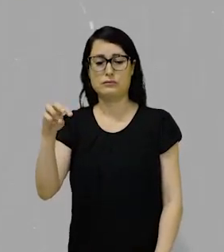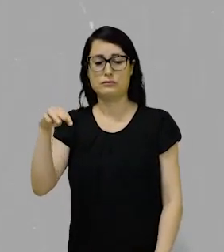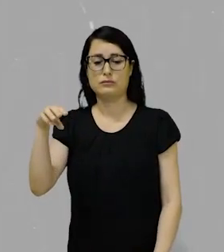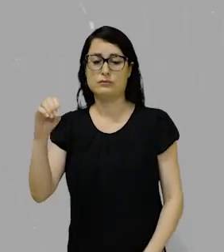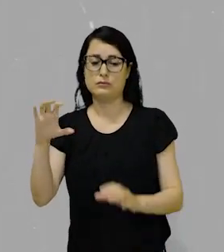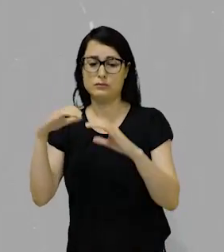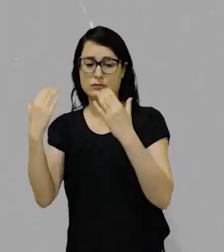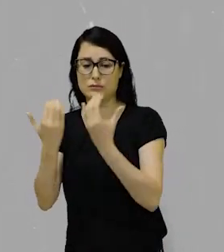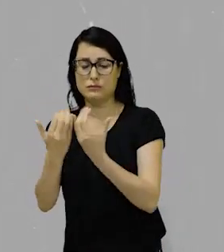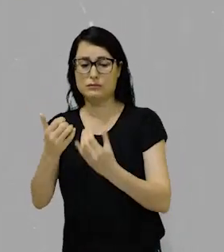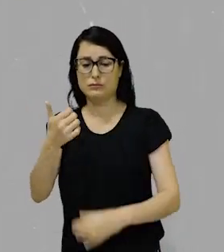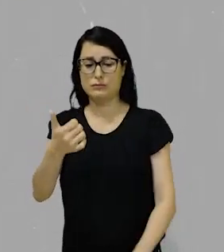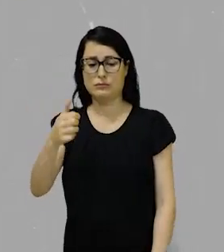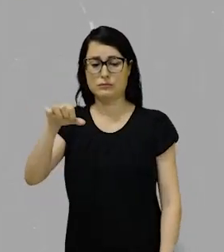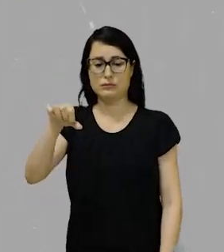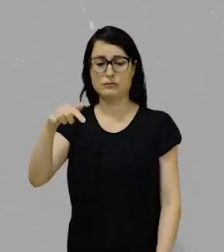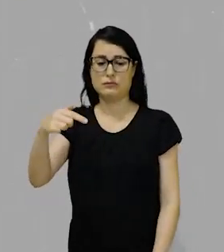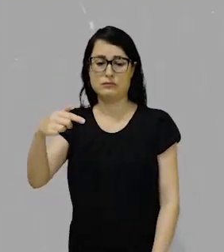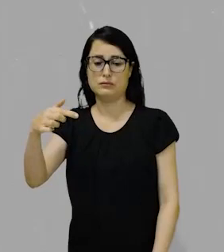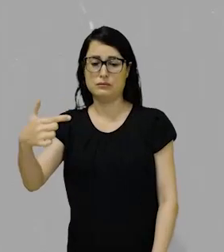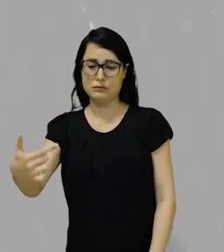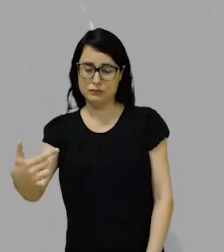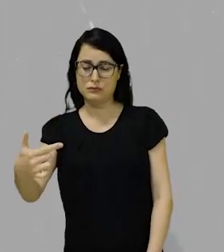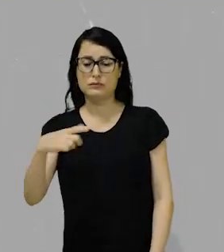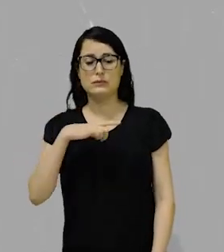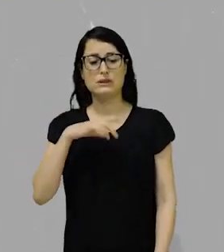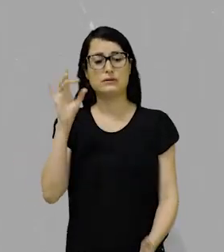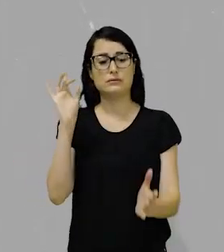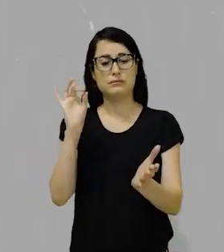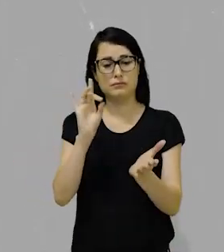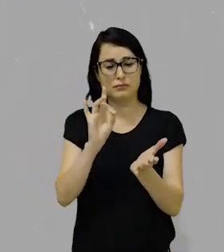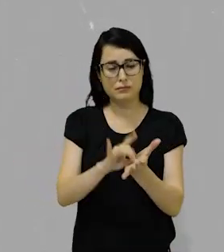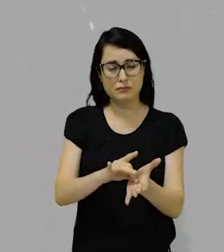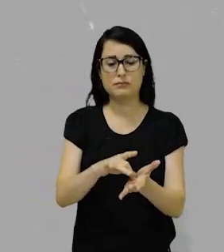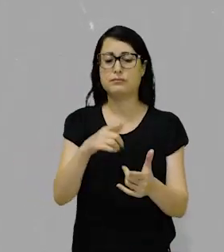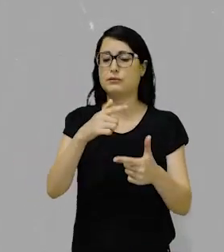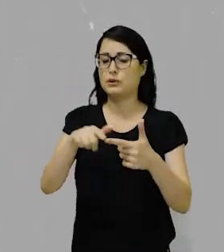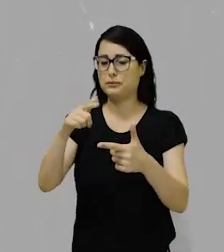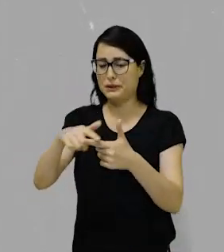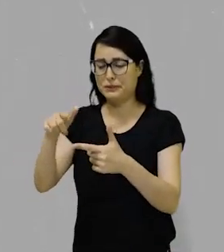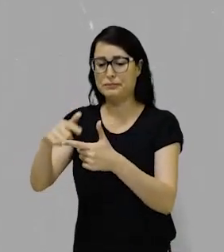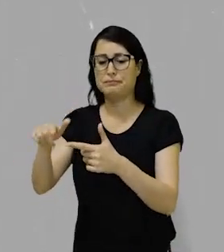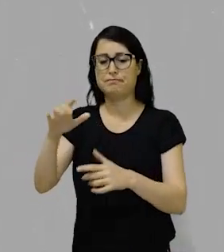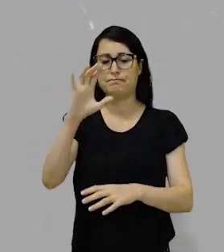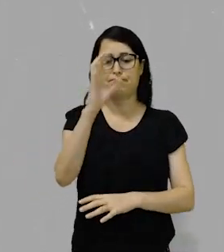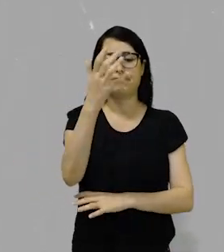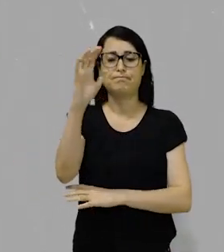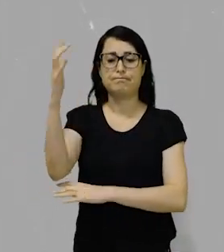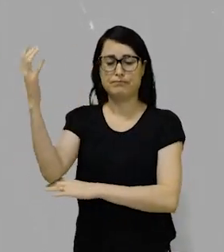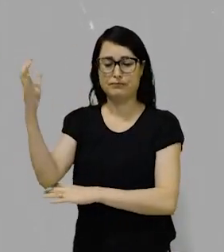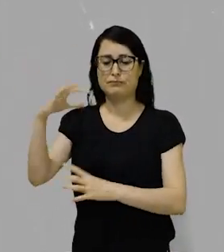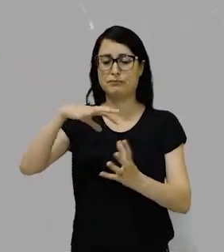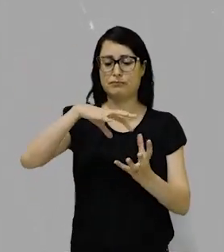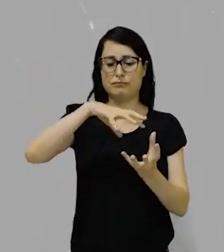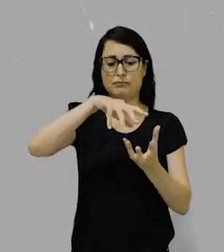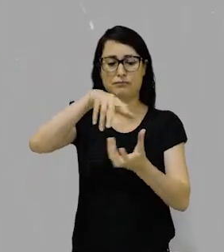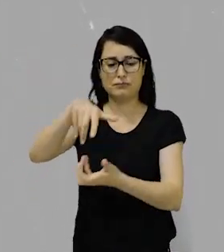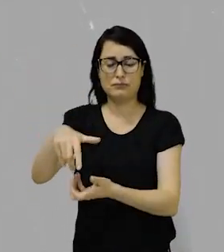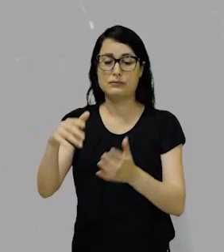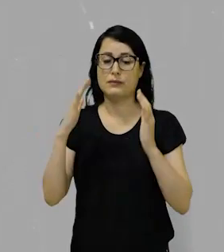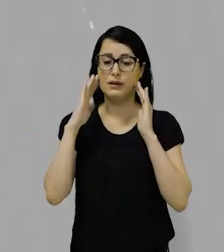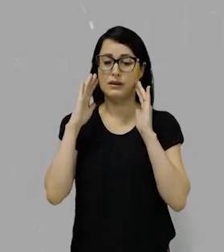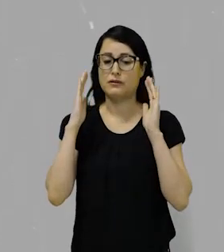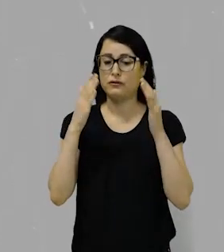Estocolmo em 72. Elas, de fato, perceberam que existia uma problemática ambiental no mundo. Só que o foco